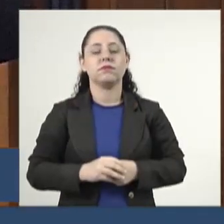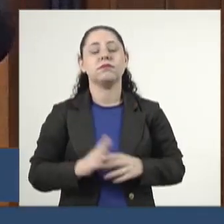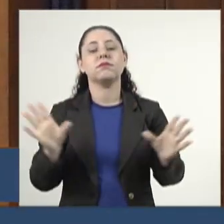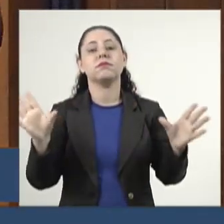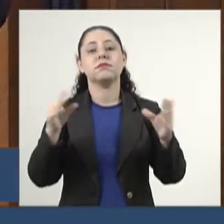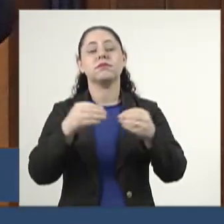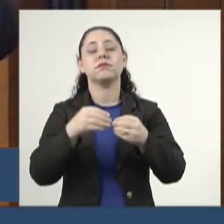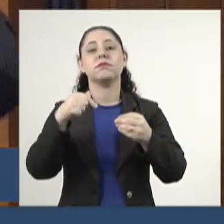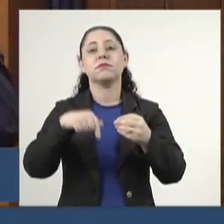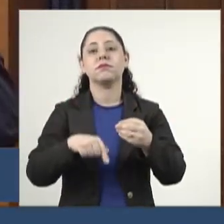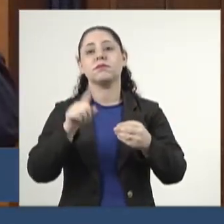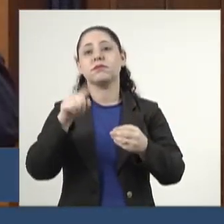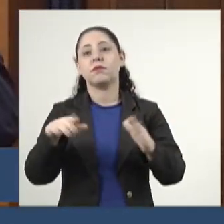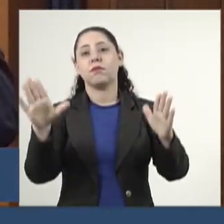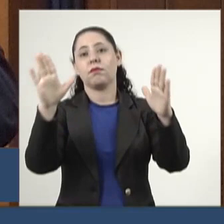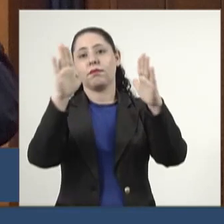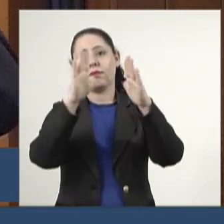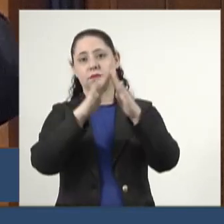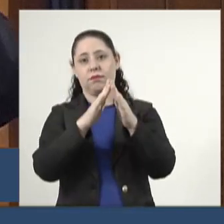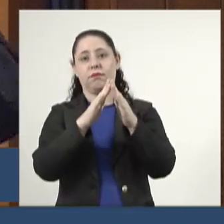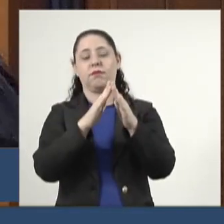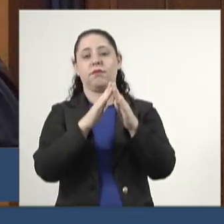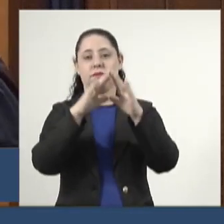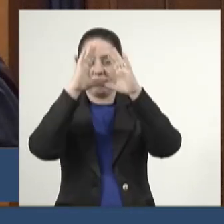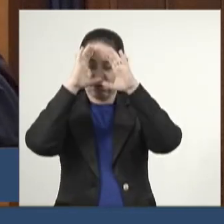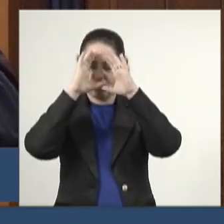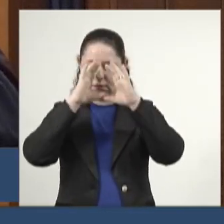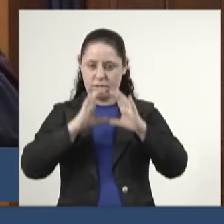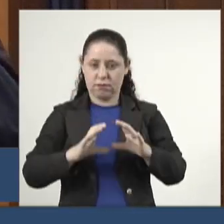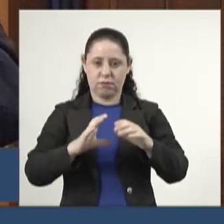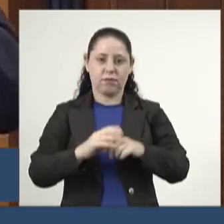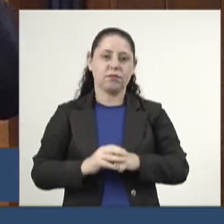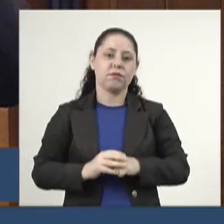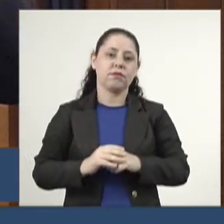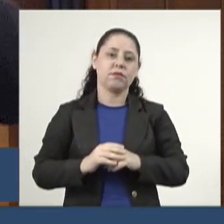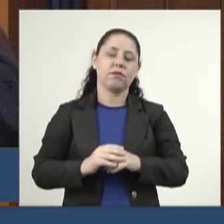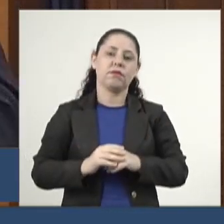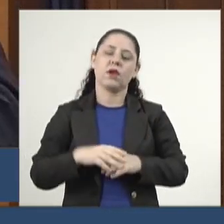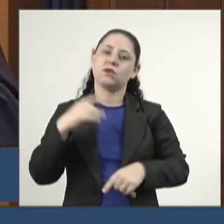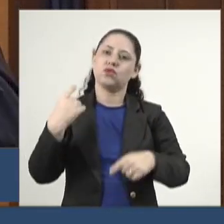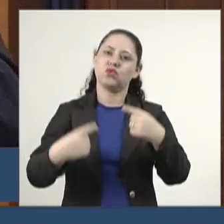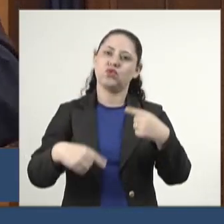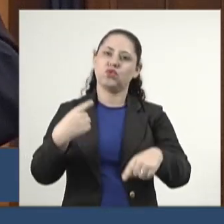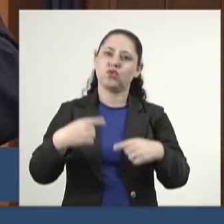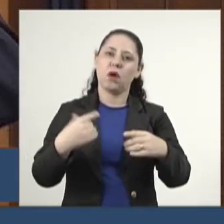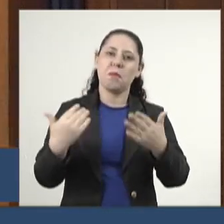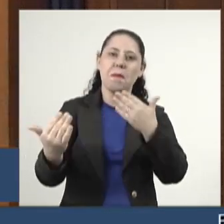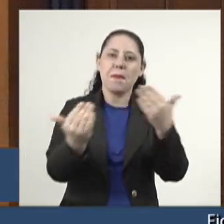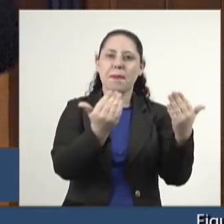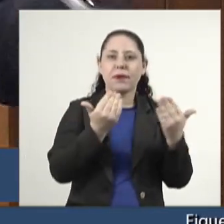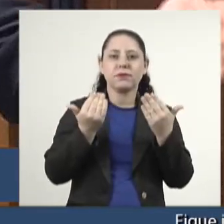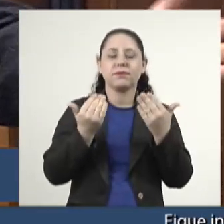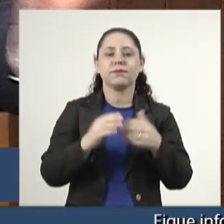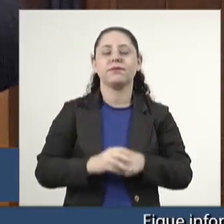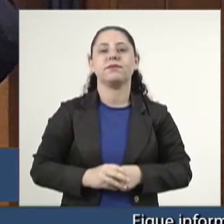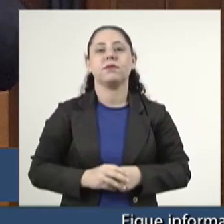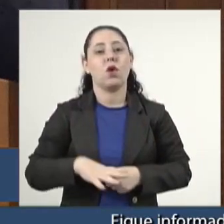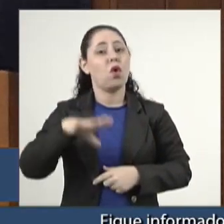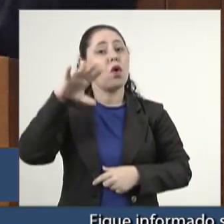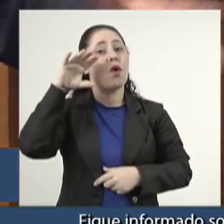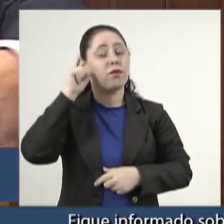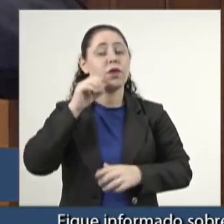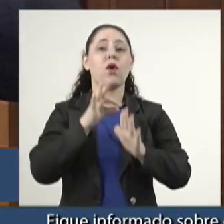concluir. Aqui é a casa da cidadania, é a casa do debate, inclusive para